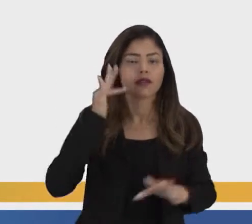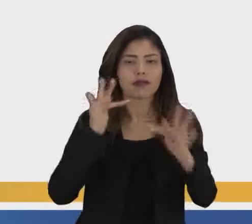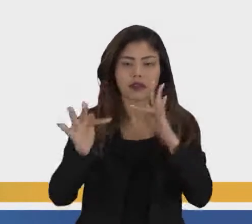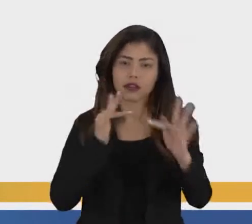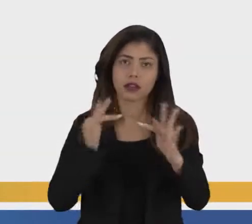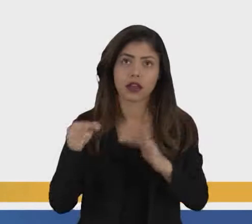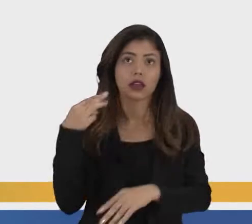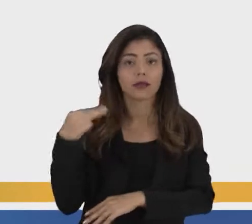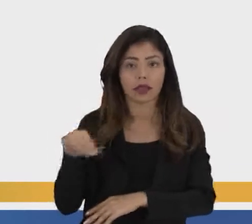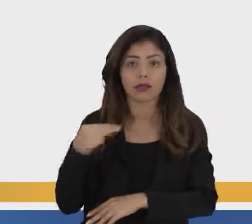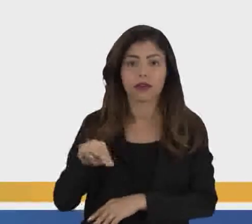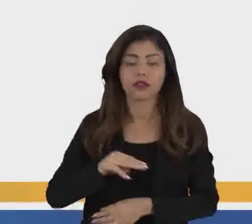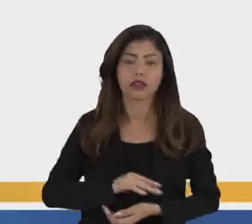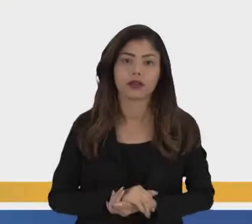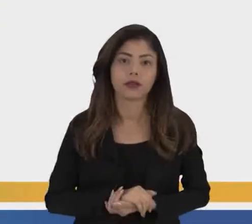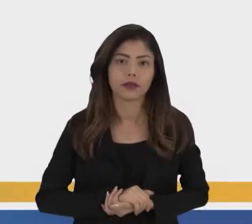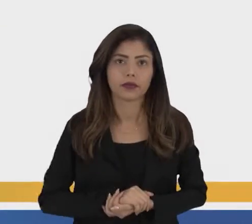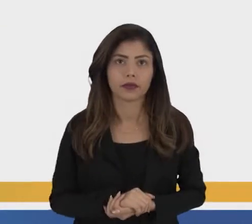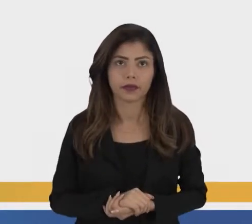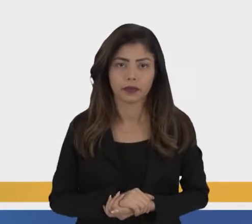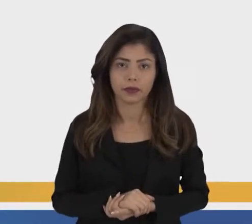em física e matemática.